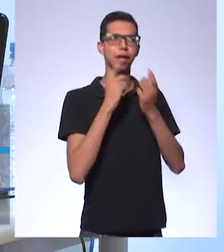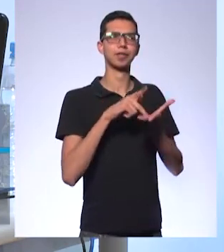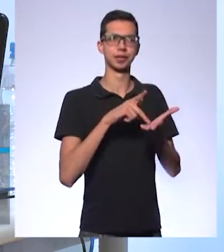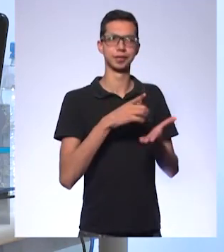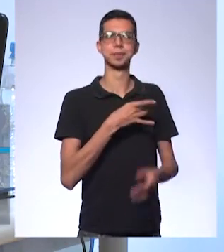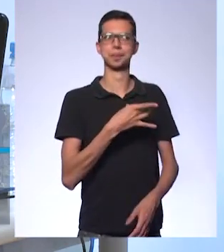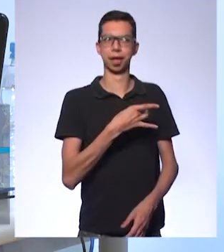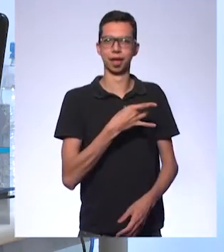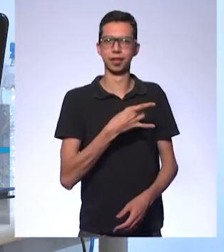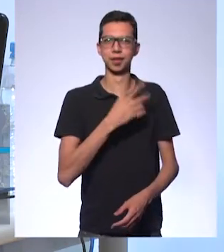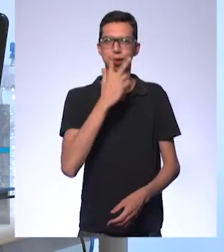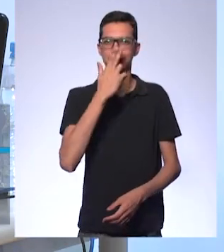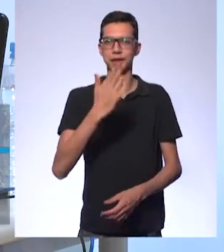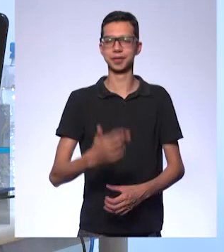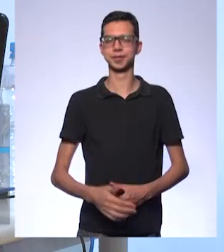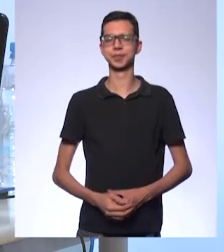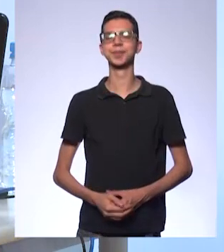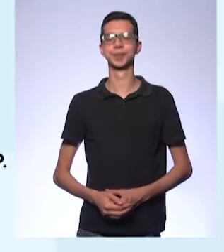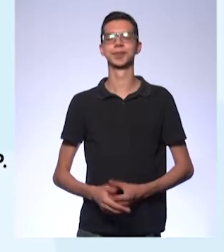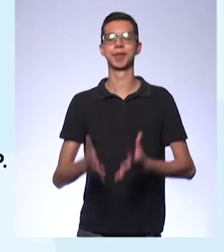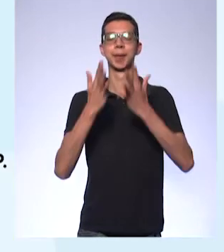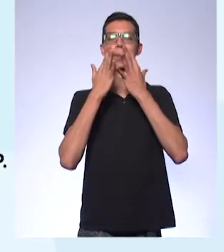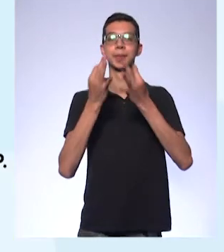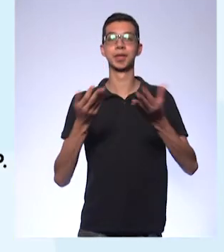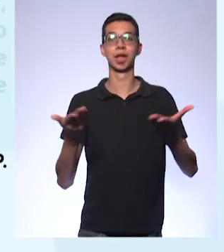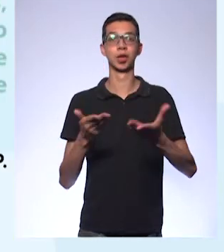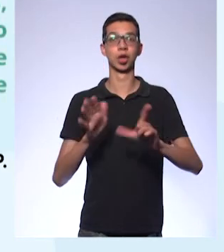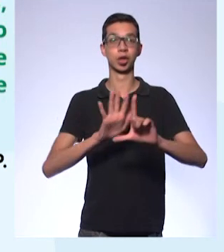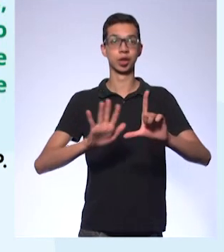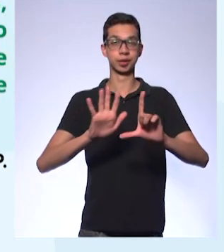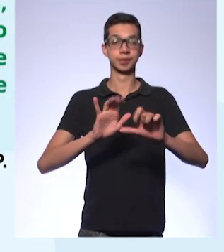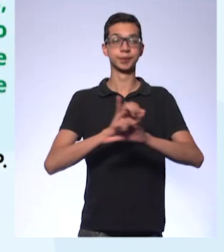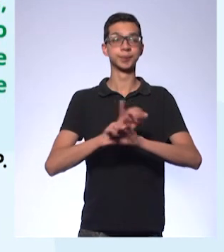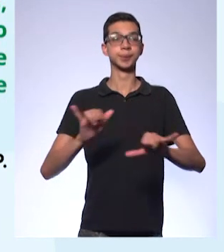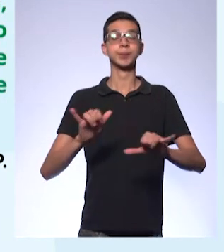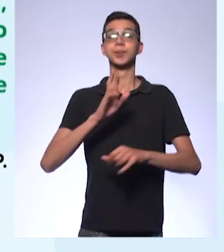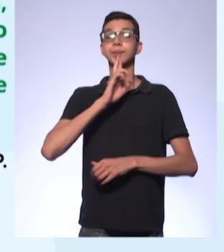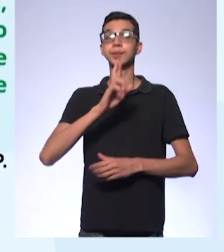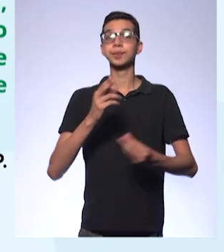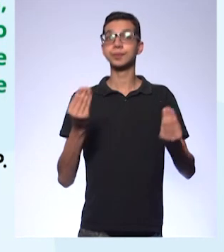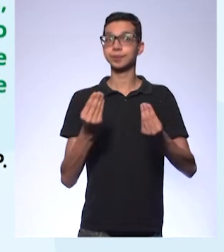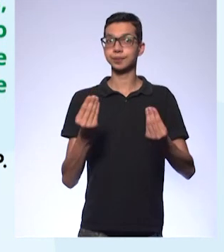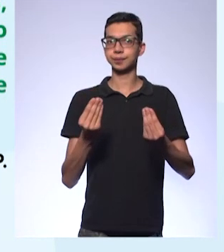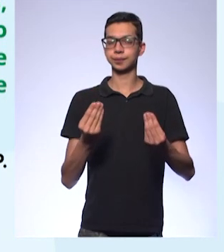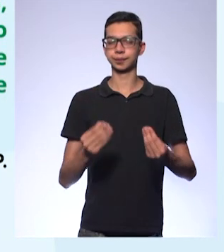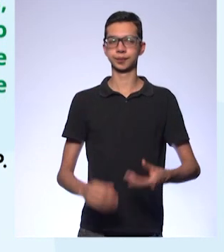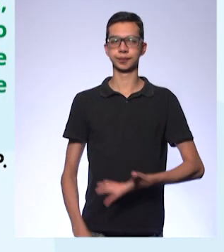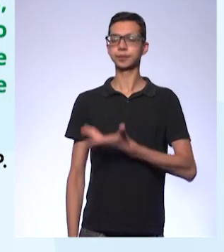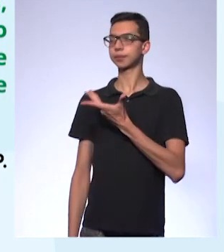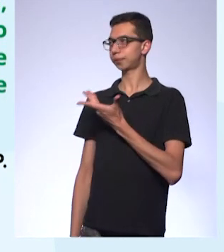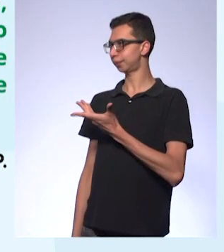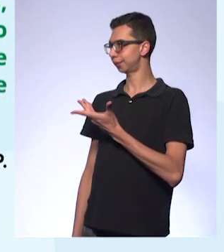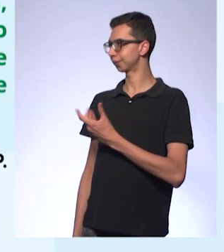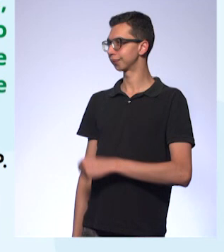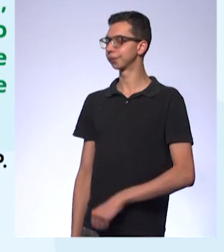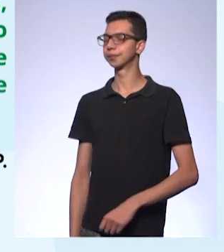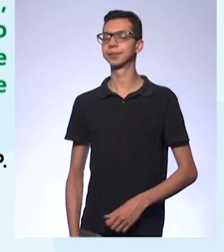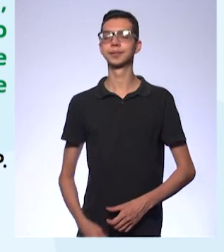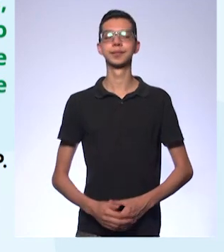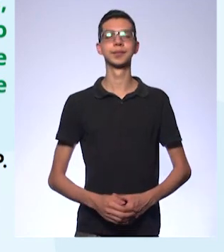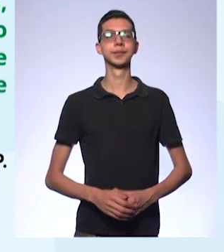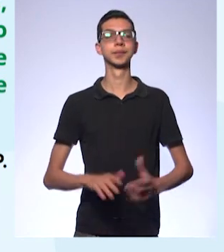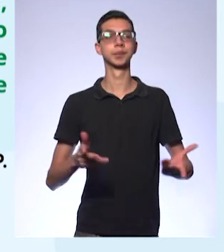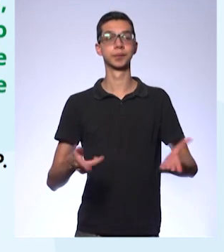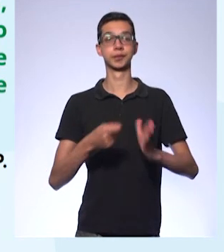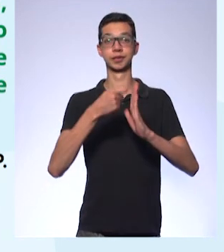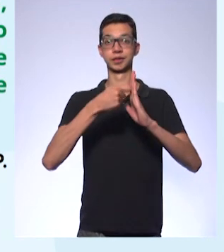medo. Na tela, presta atenção. Vamos comentar sobre a resposta. Olha lá, Cíntia, de acordo com o texto,